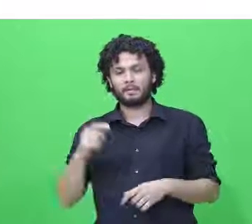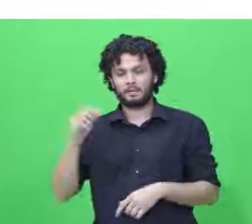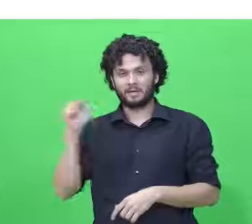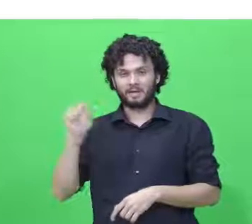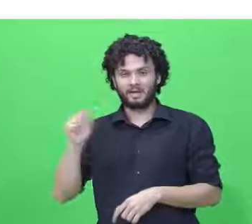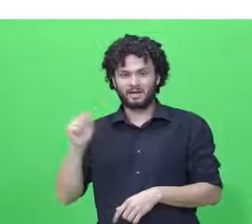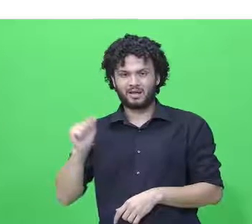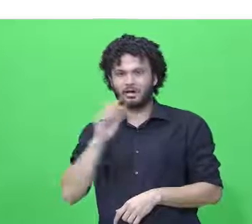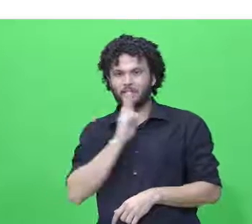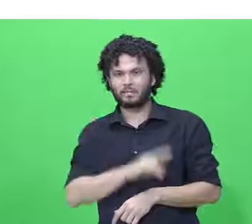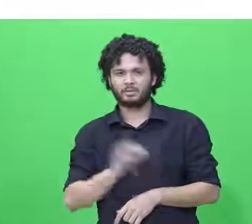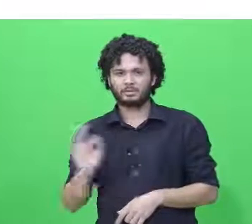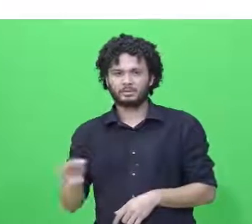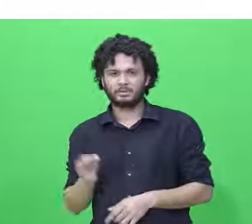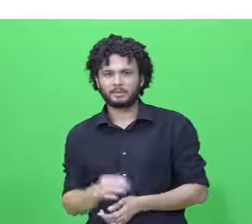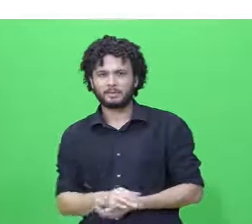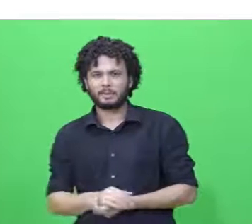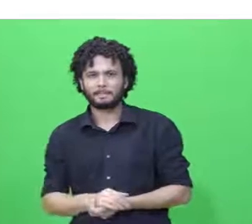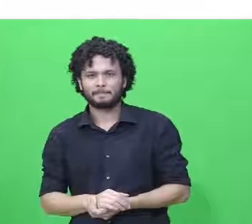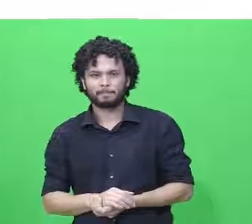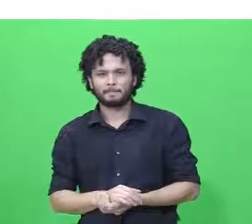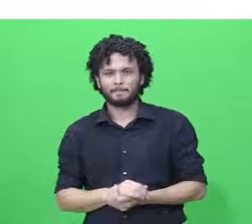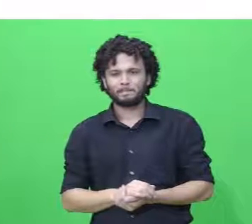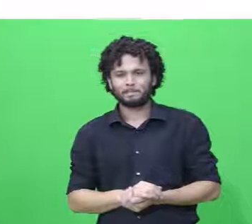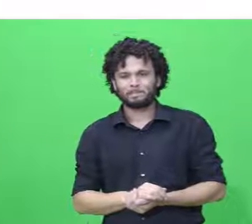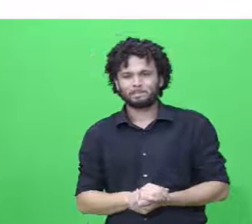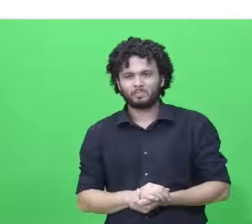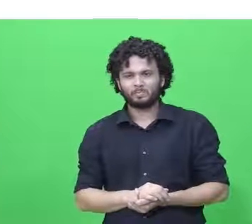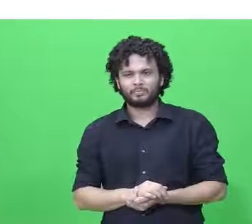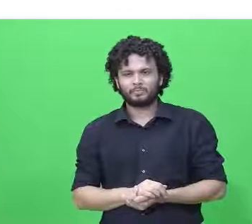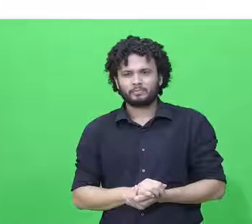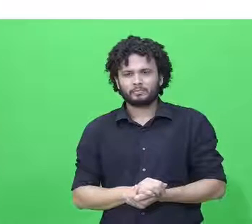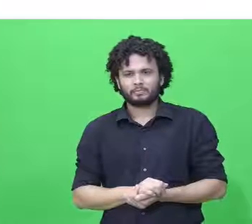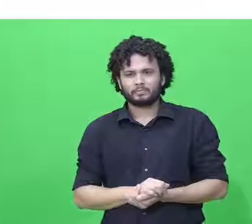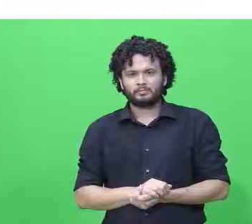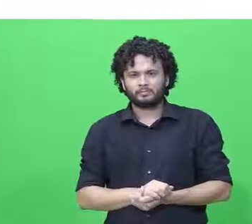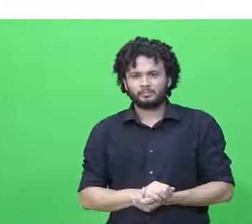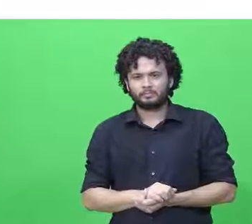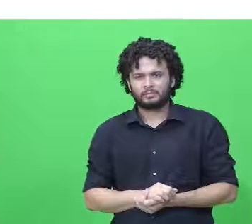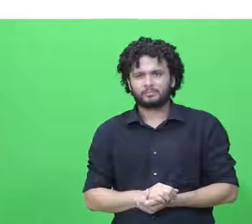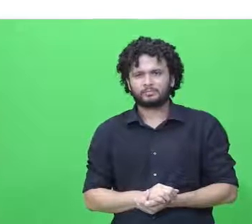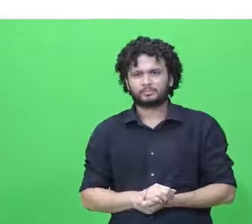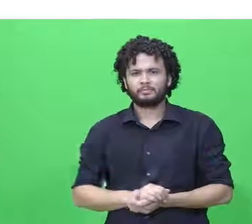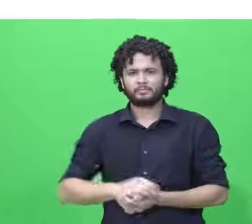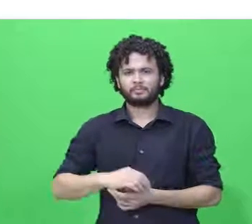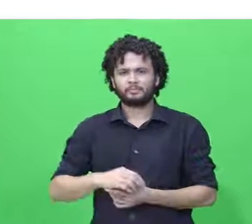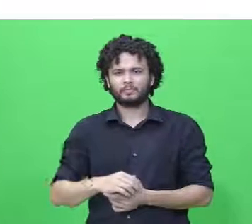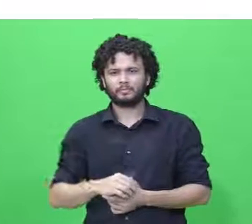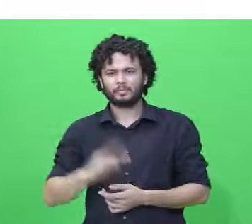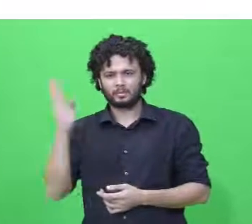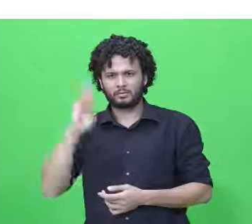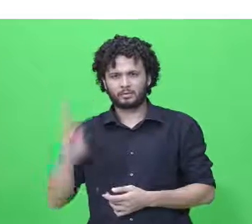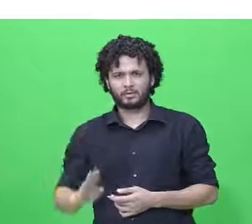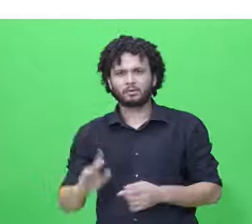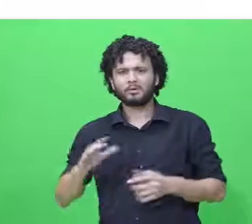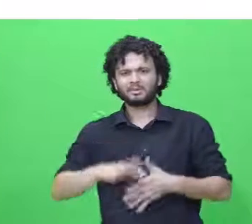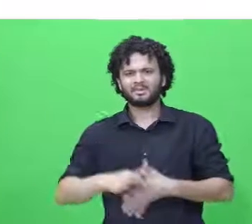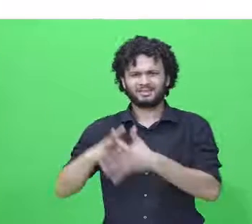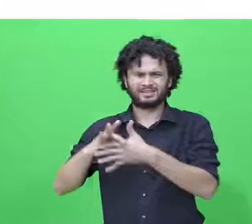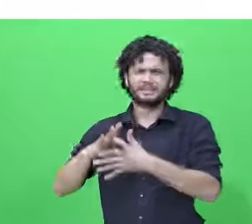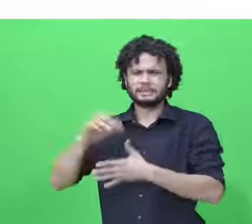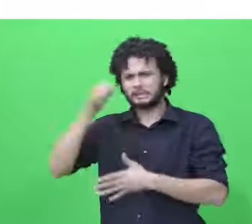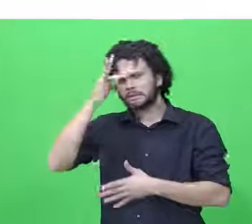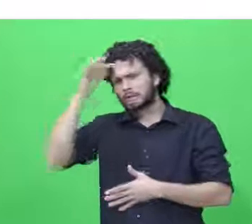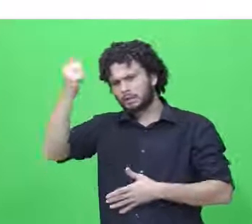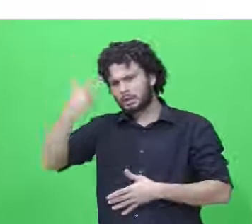resposta correta. Reprimir a Aliança Nacional Libertadora, fechando todos os seus núcleos e prendendo seus líderes. Teoricamente foi